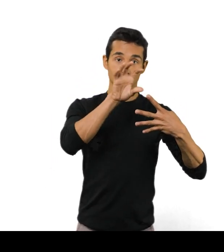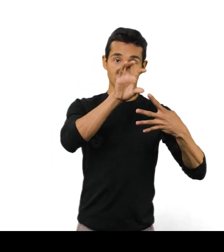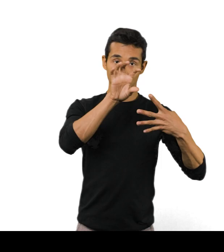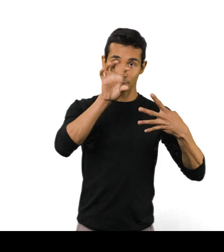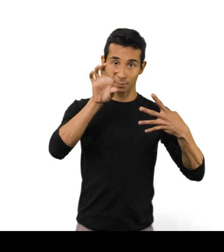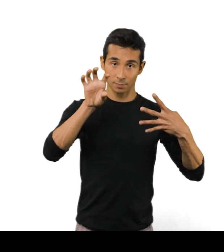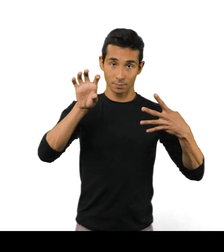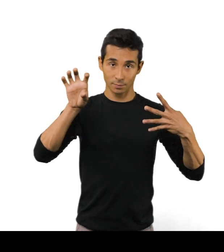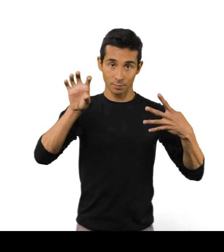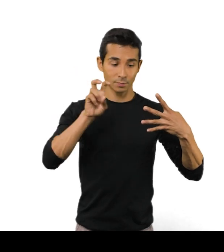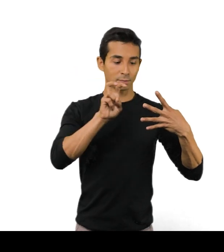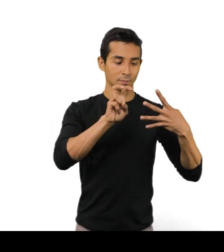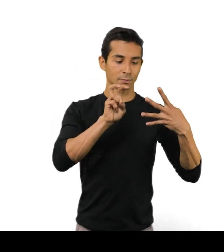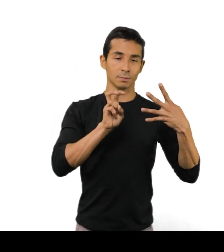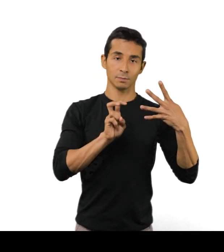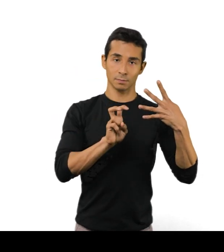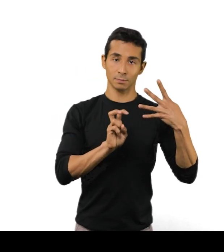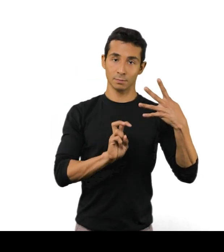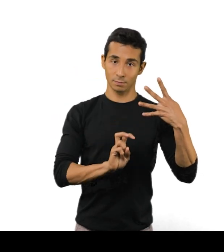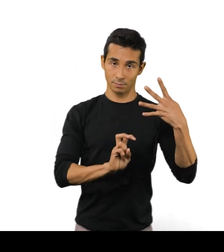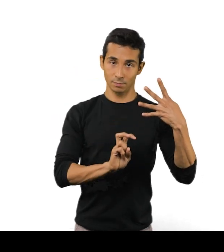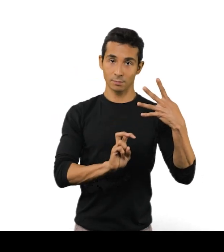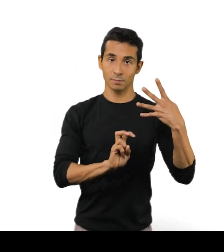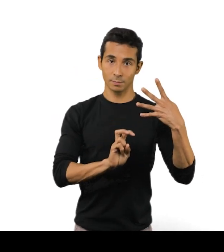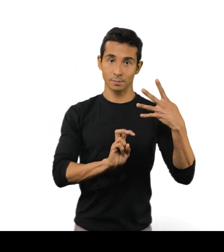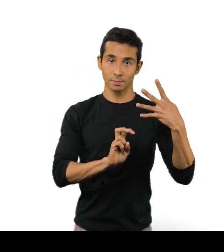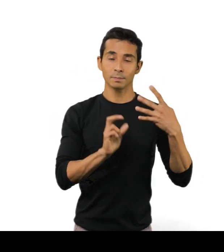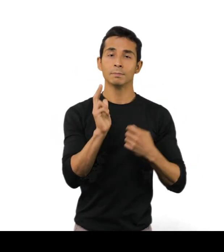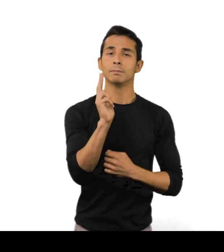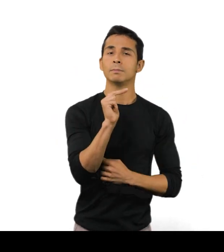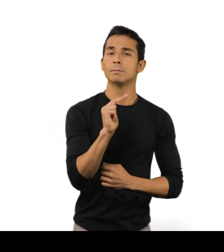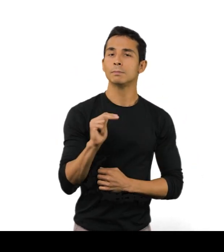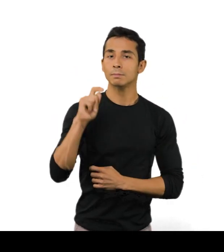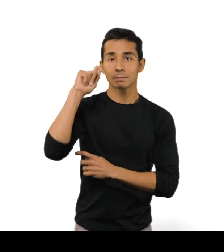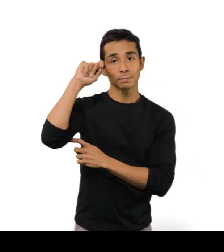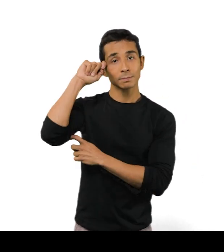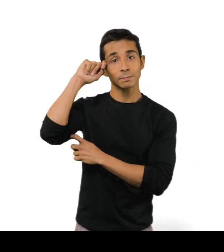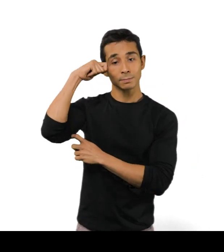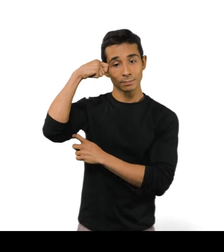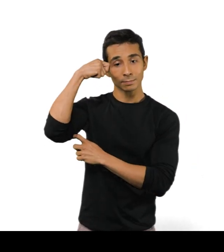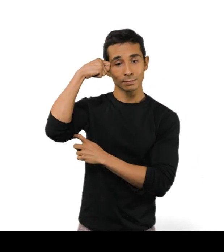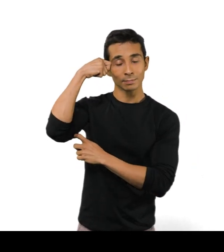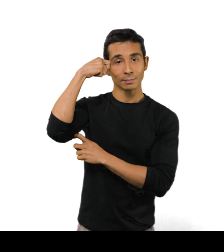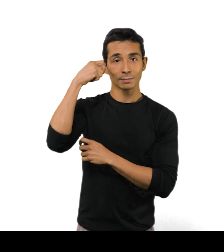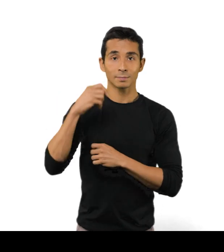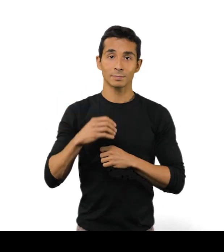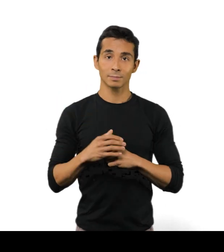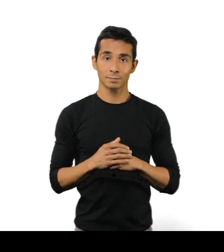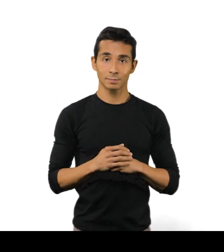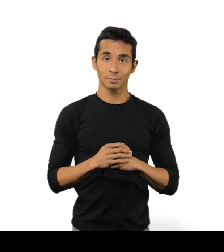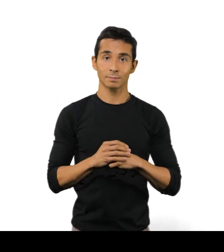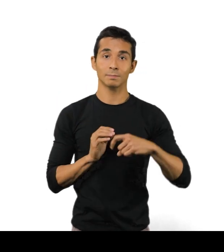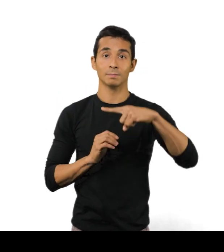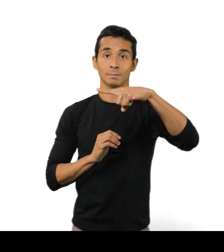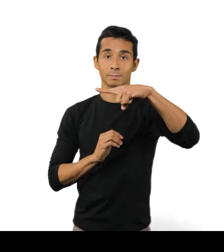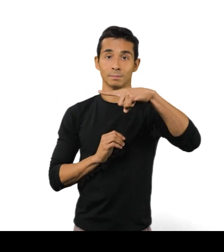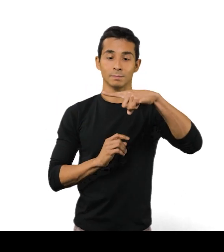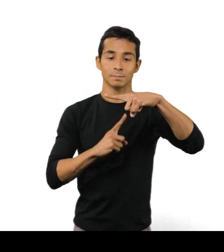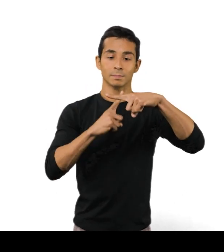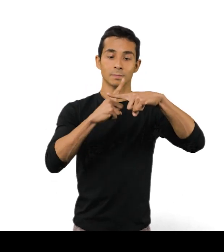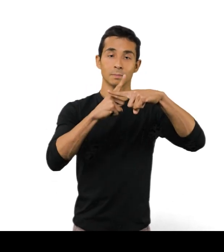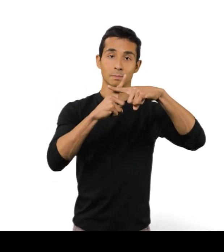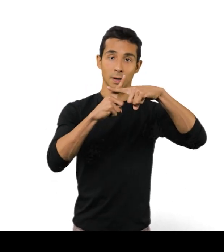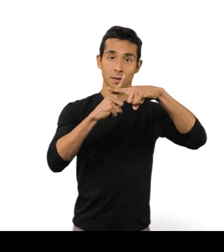4 linhas por 5 colunas. Agora, a figura que se repete é preta, tem uma